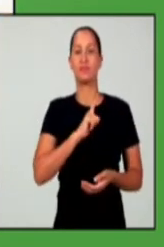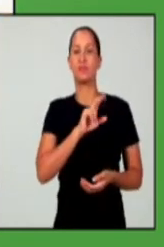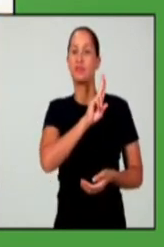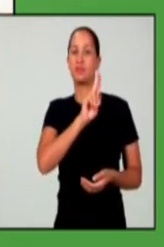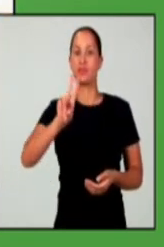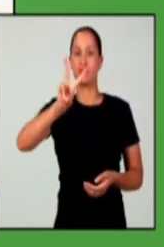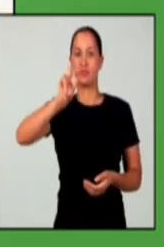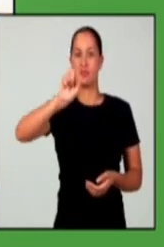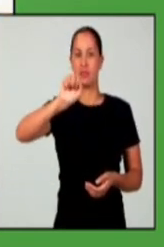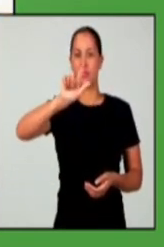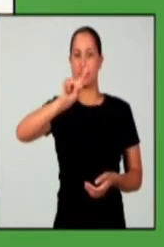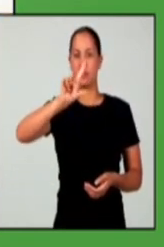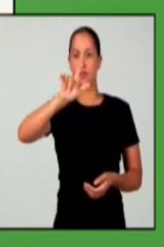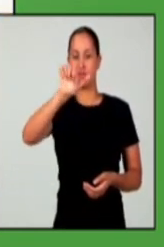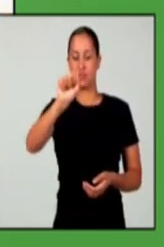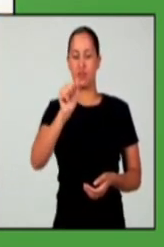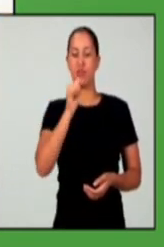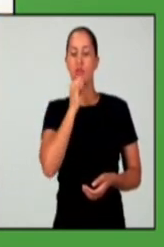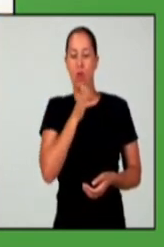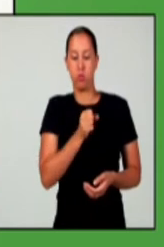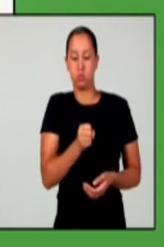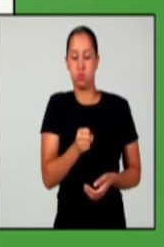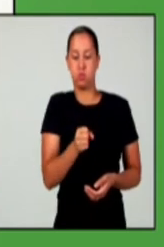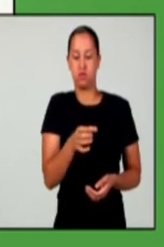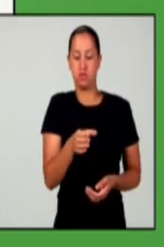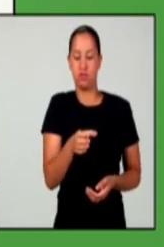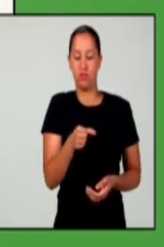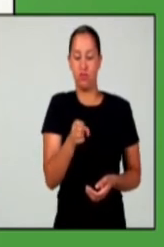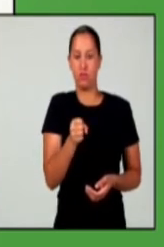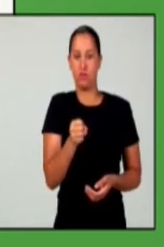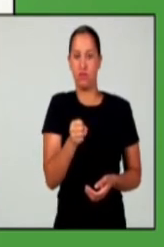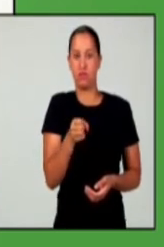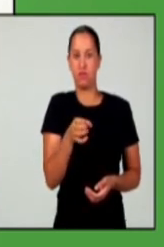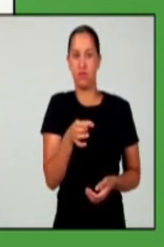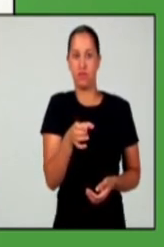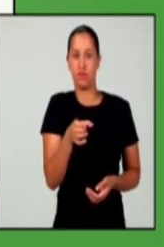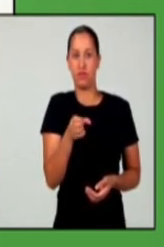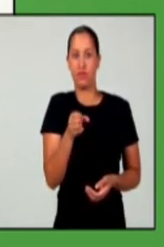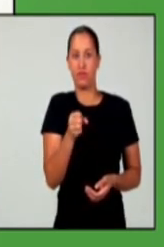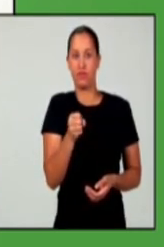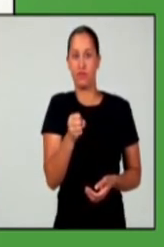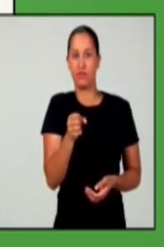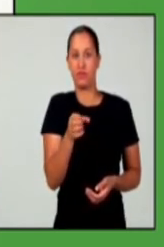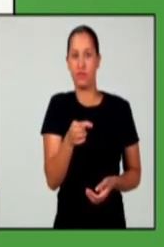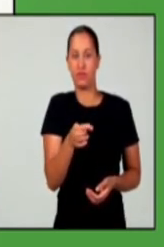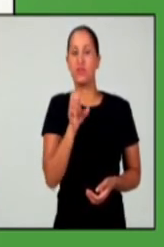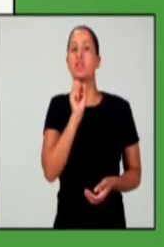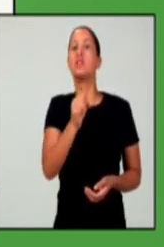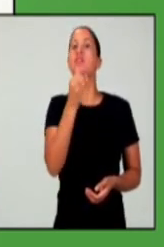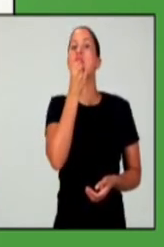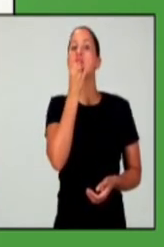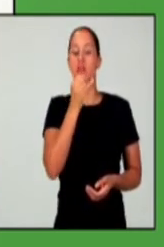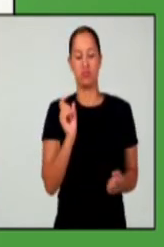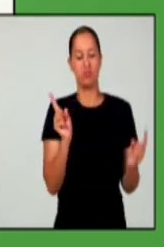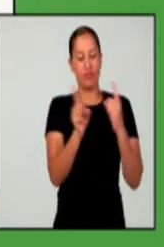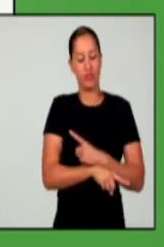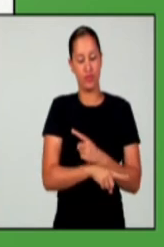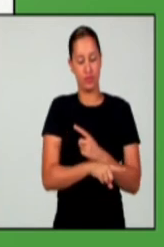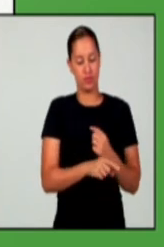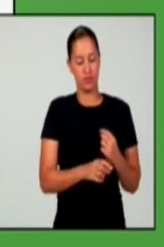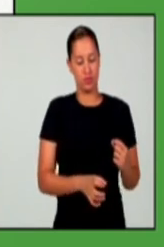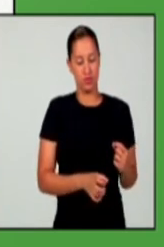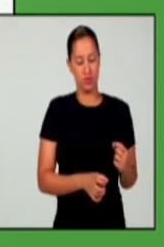As válvulas se abrem para permitir que o sangue flua em direção ao coração. Quando o sangue tende a fluir na direção contrária ao